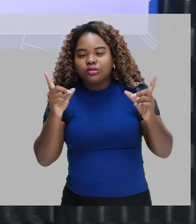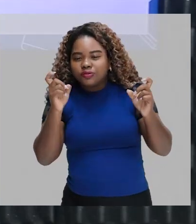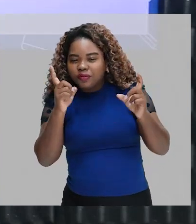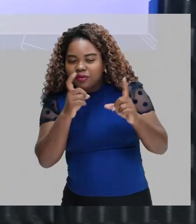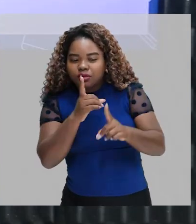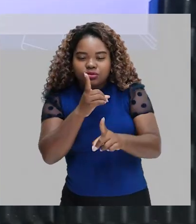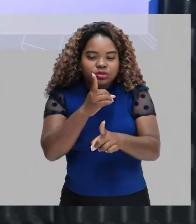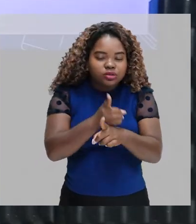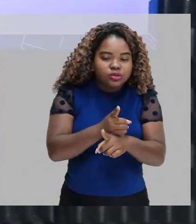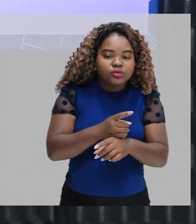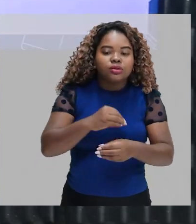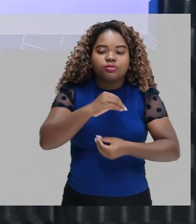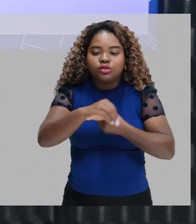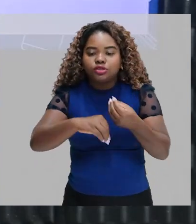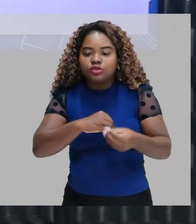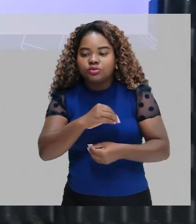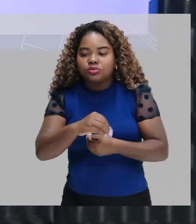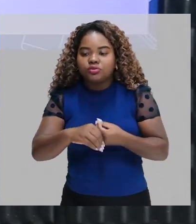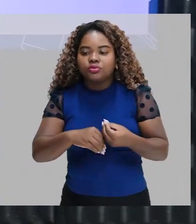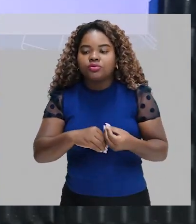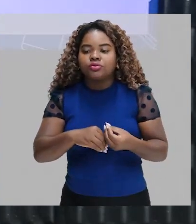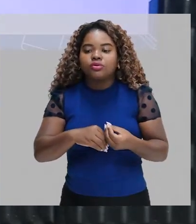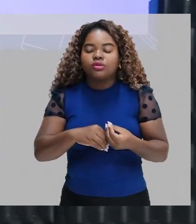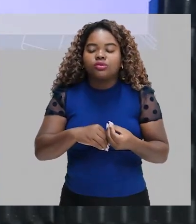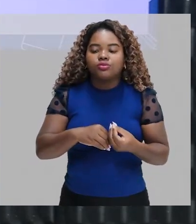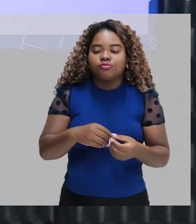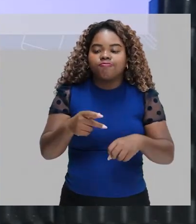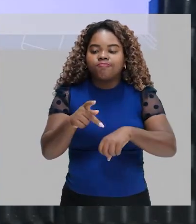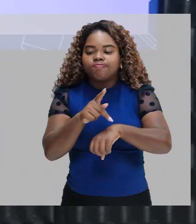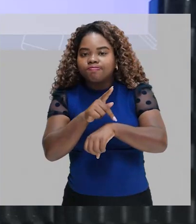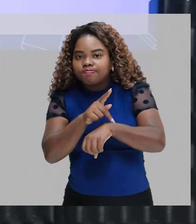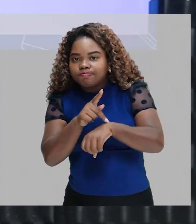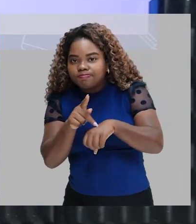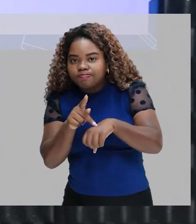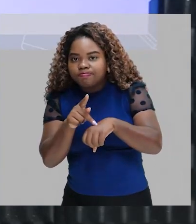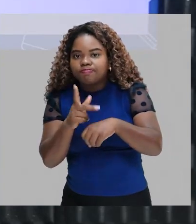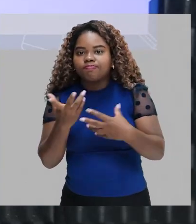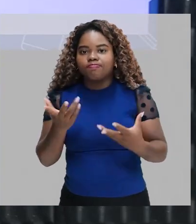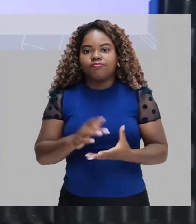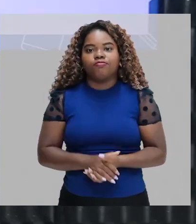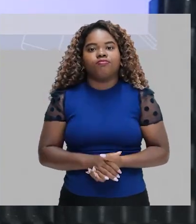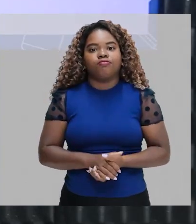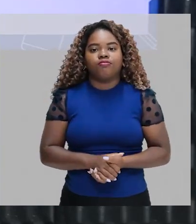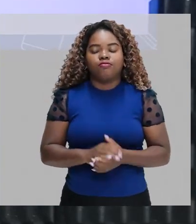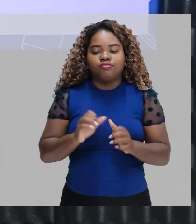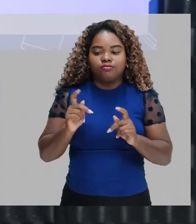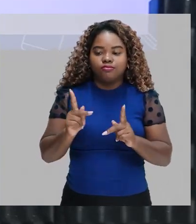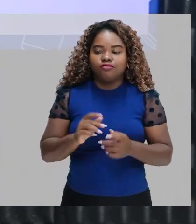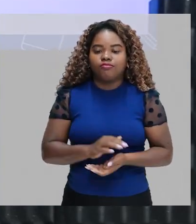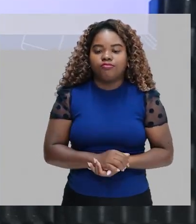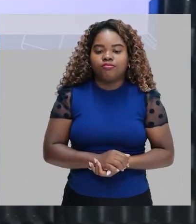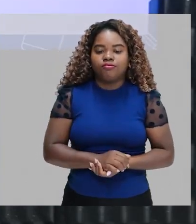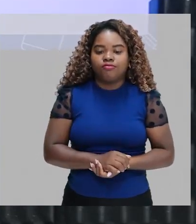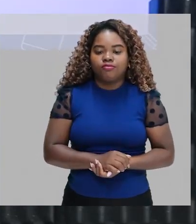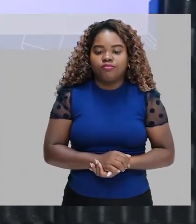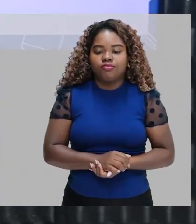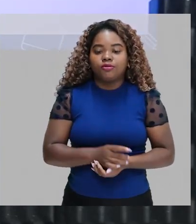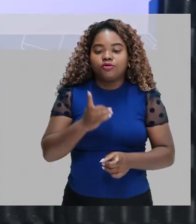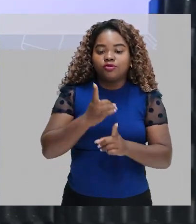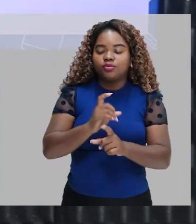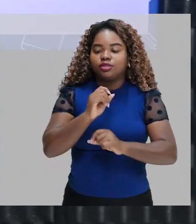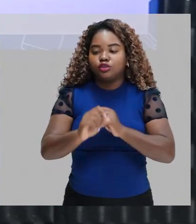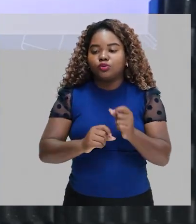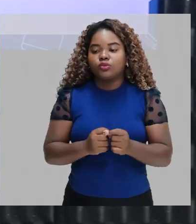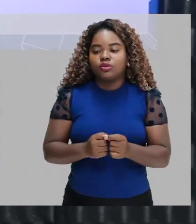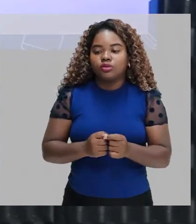vão ser misturas, diversas substâncias, duas, três ou mais, reunidas, formando